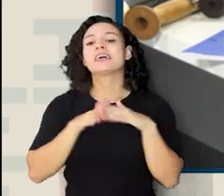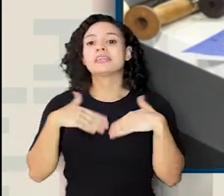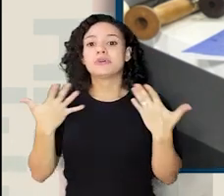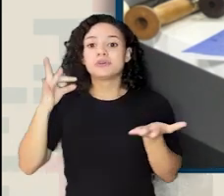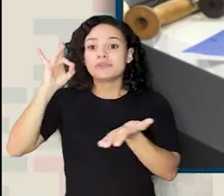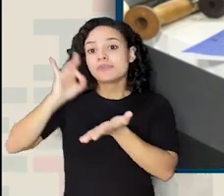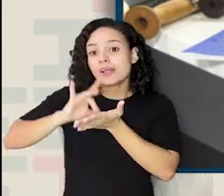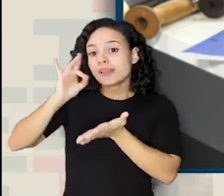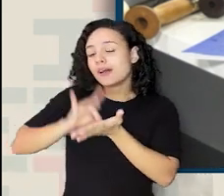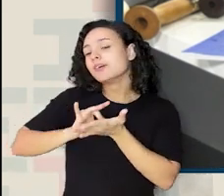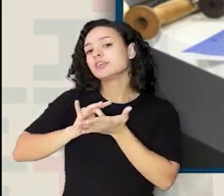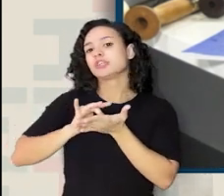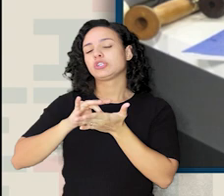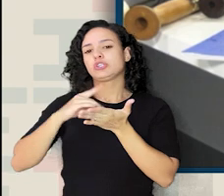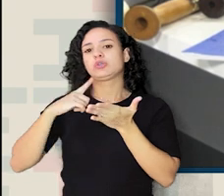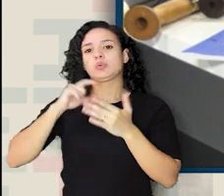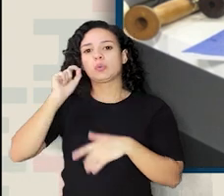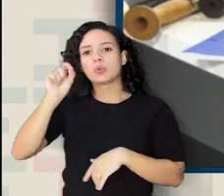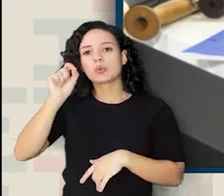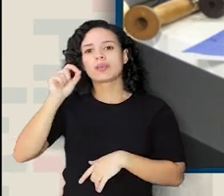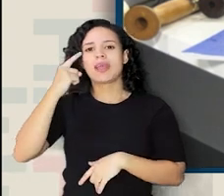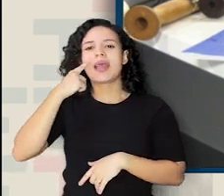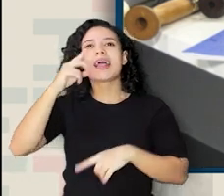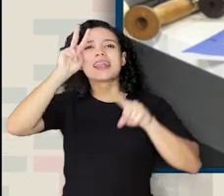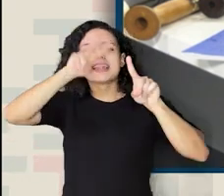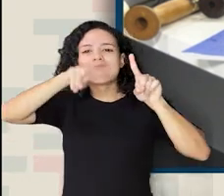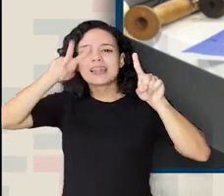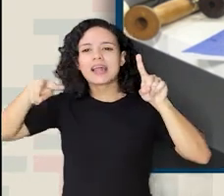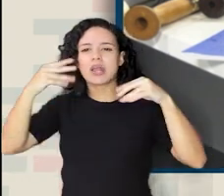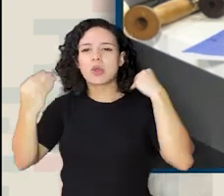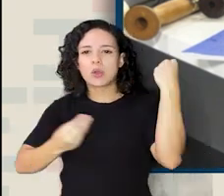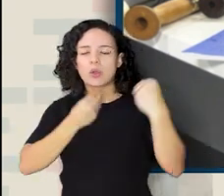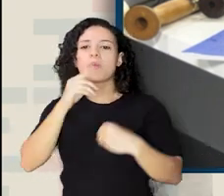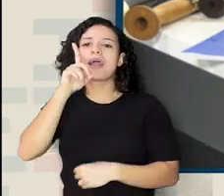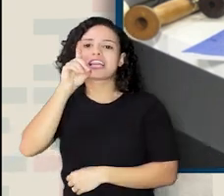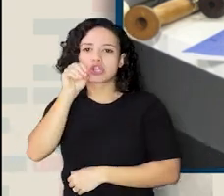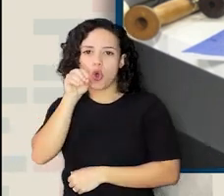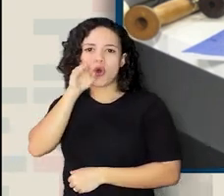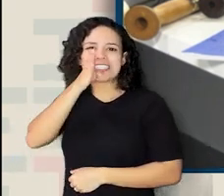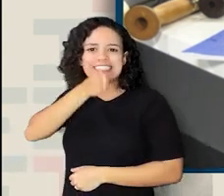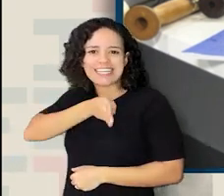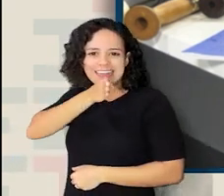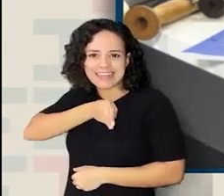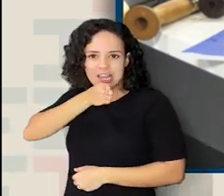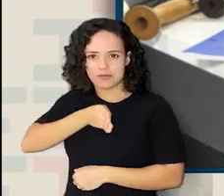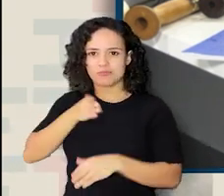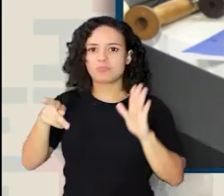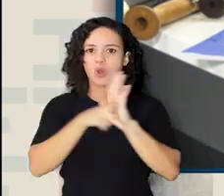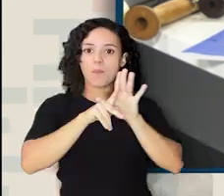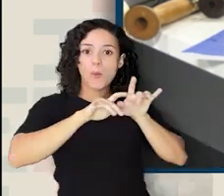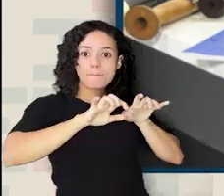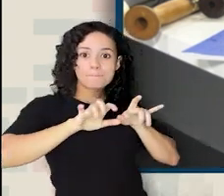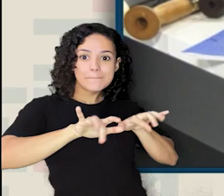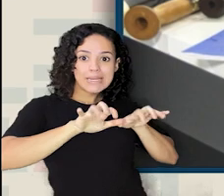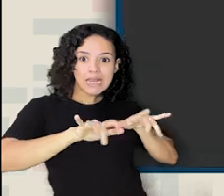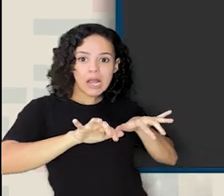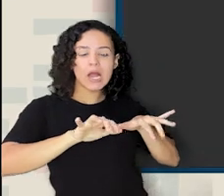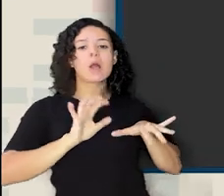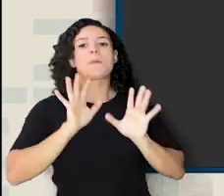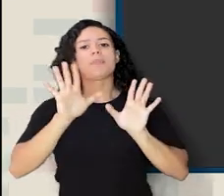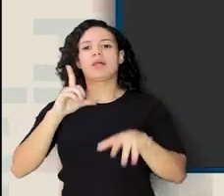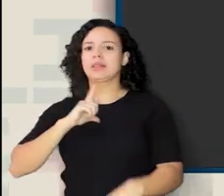Na verdade, a gente lê a notação do soprano como se fosse esse dó central do piano,